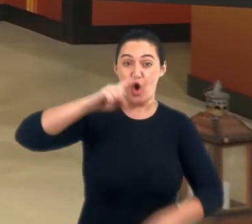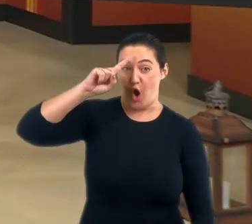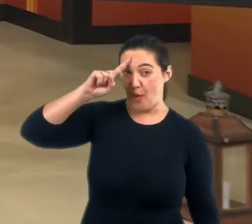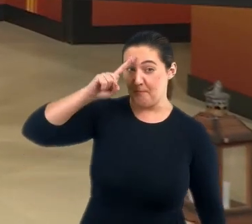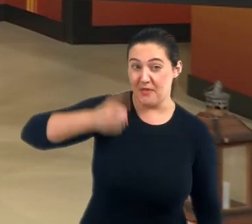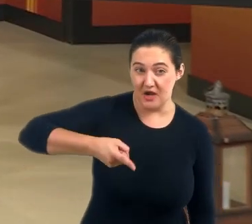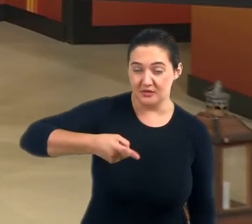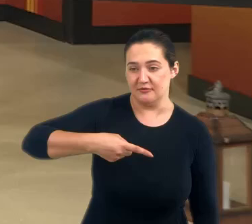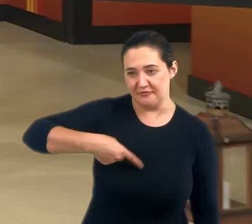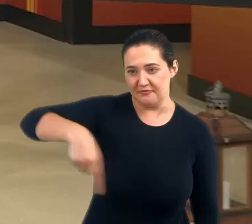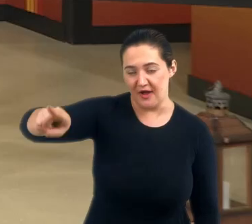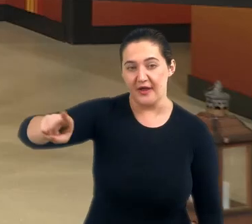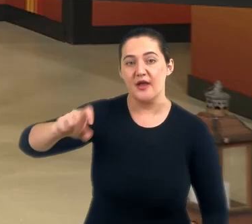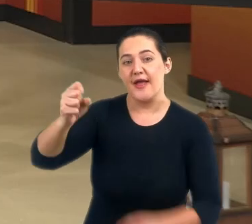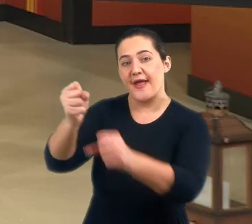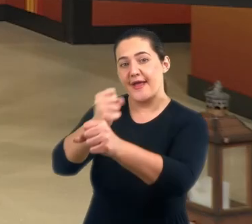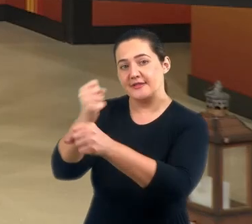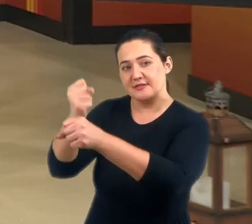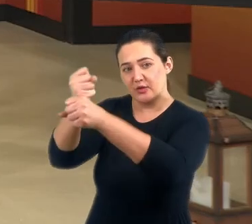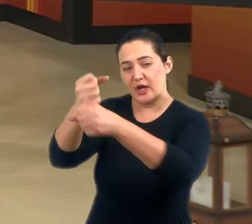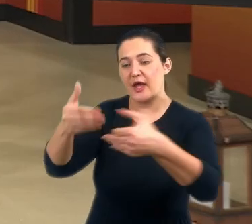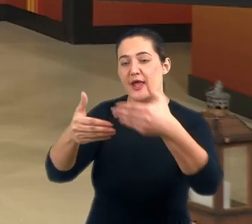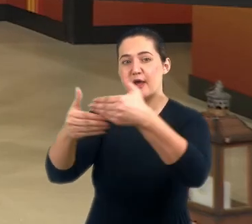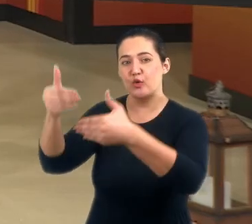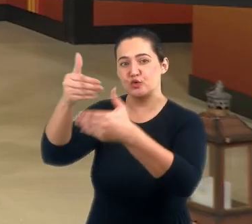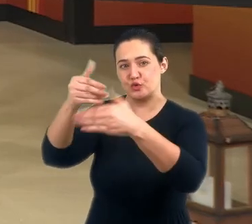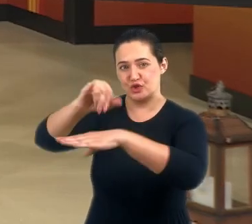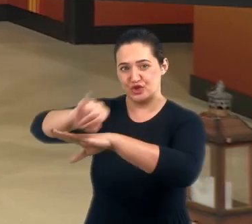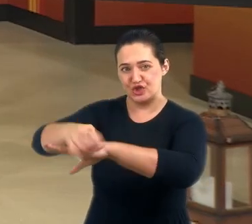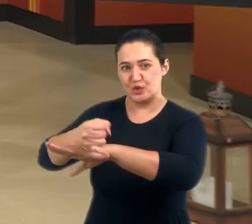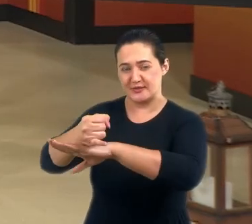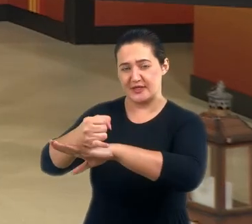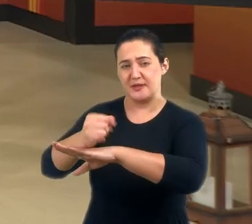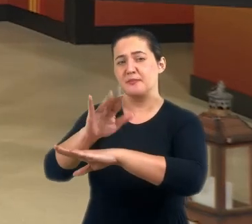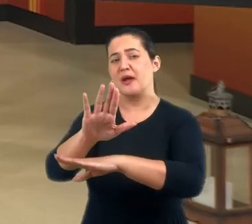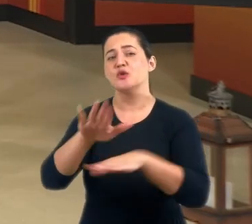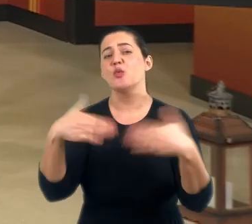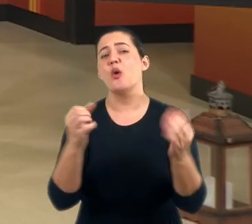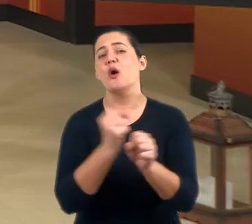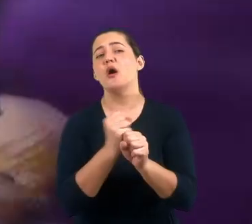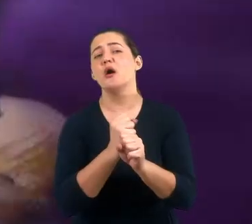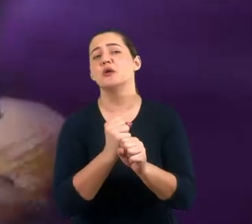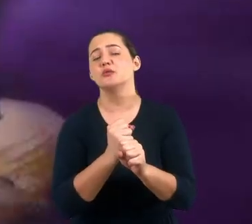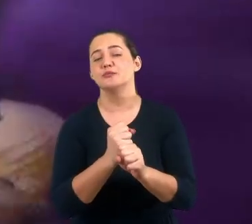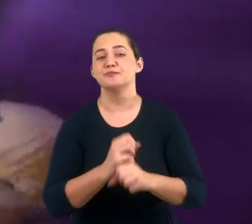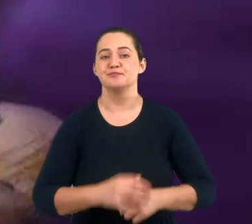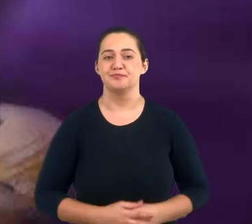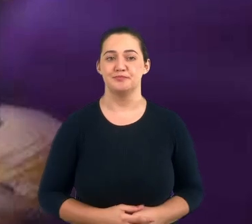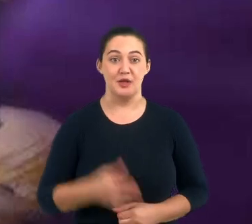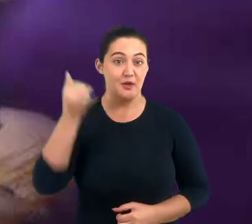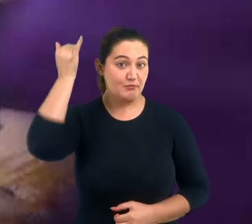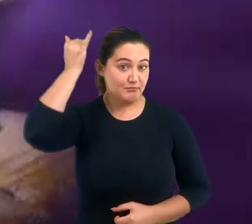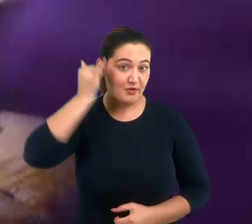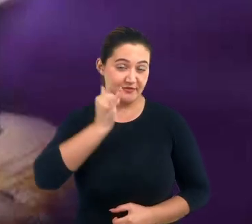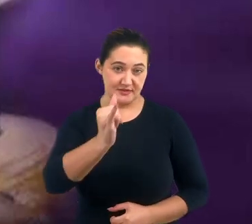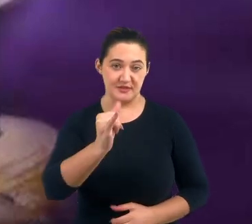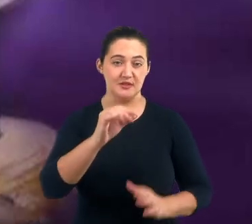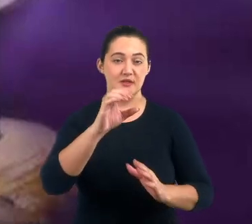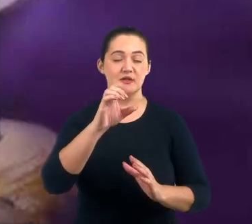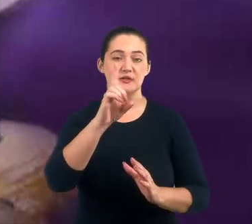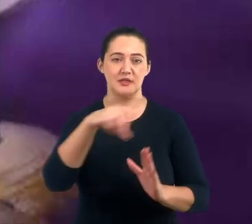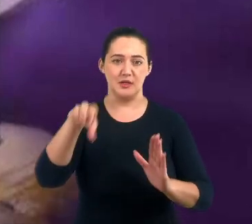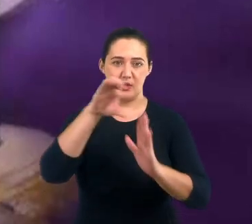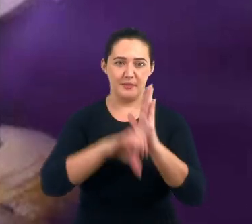para restaurar e reconstruir Jerusalém. Em que ano isto aconteceu? A profecia de Daniel